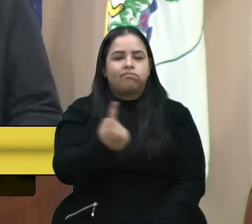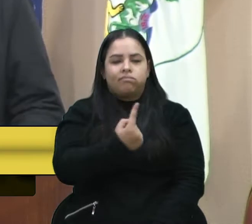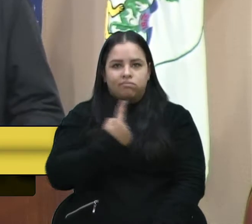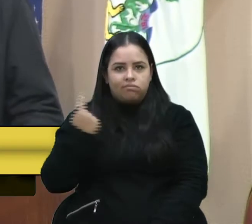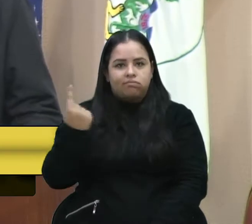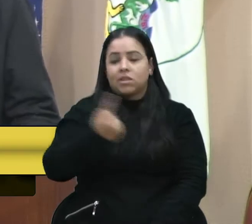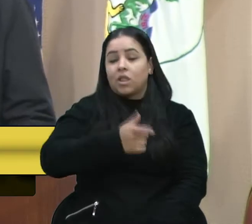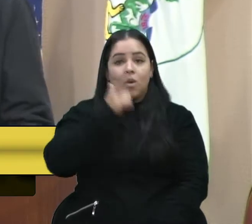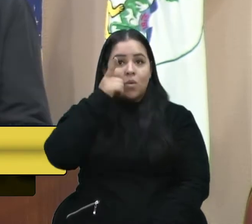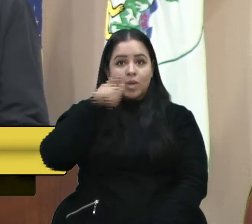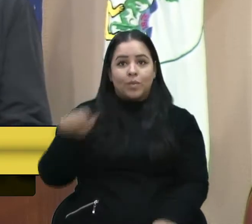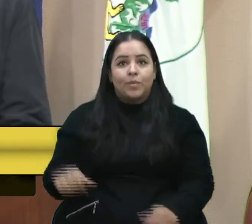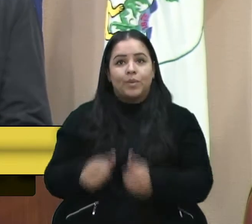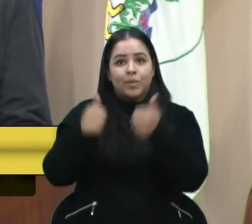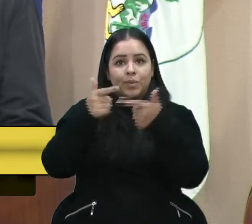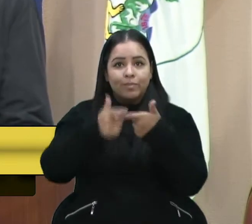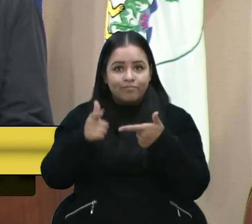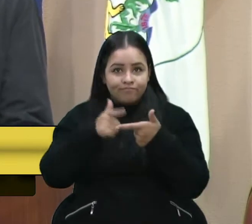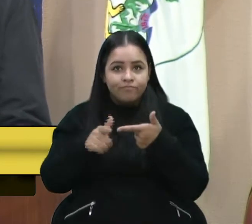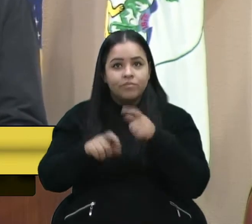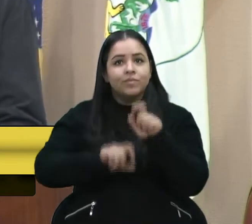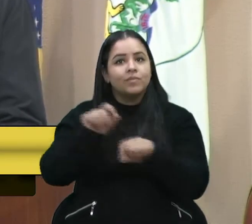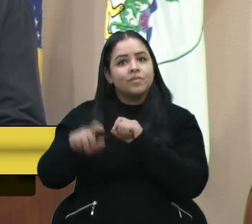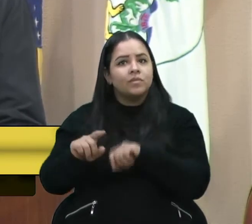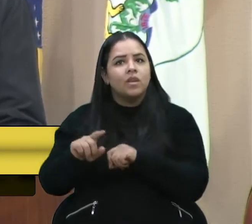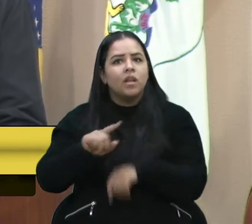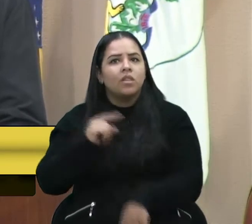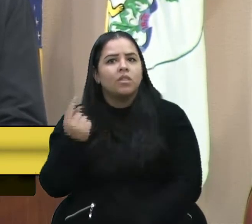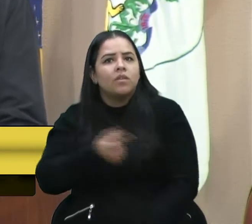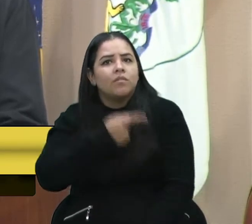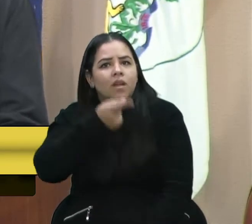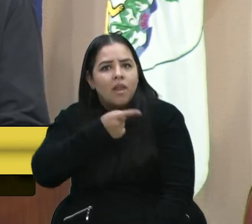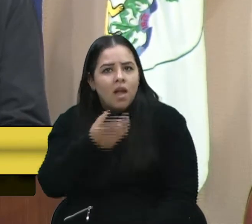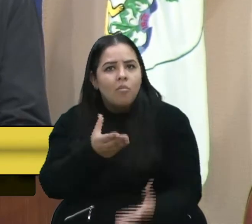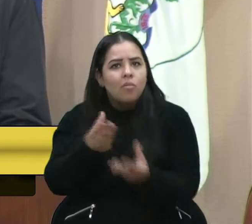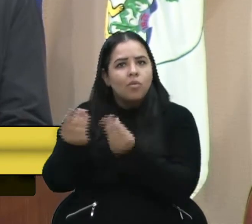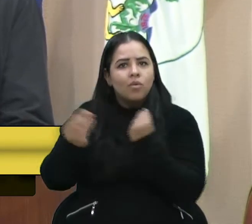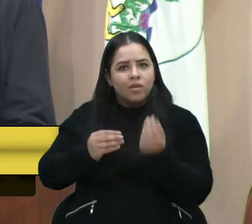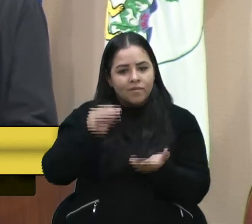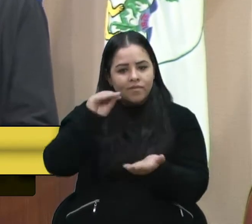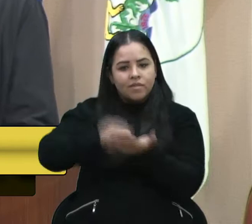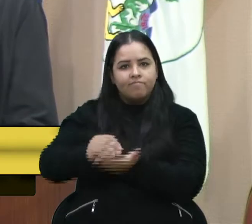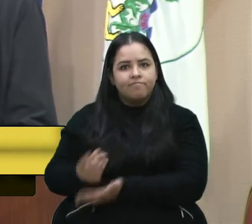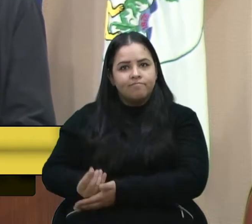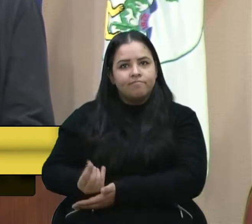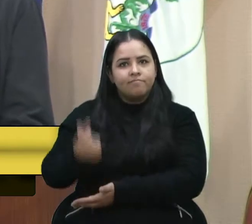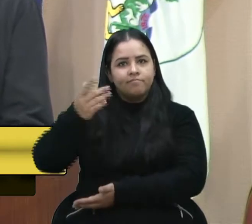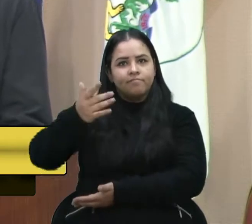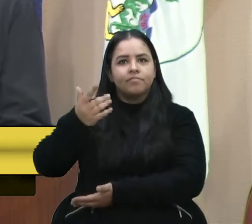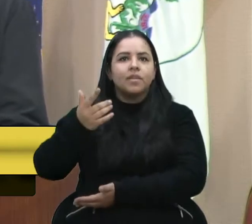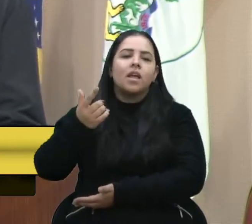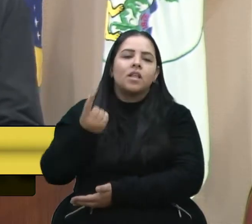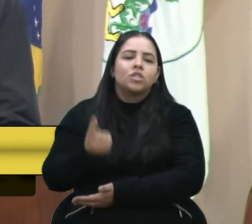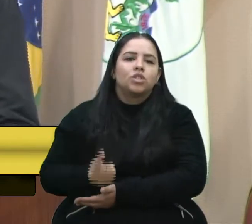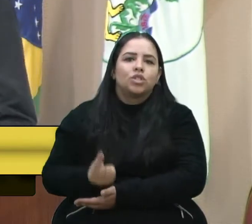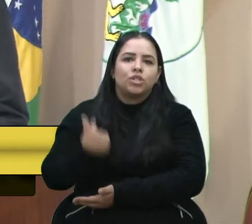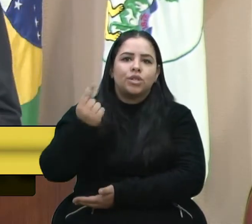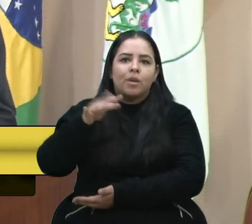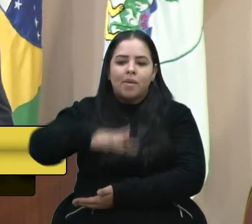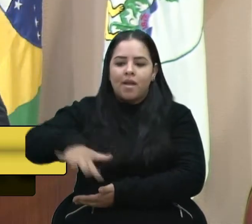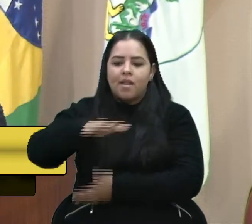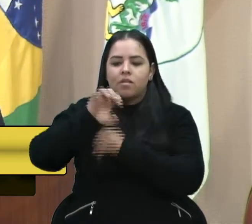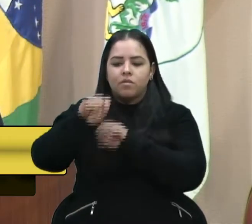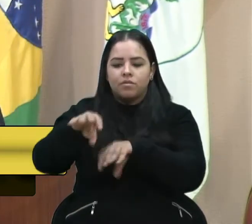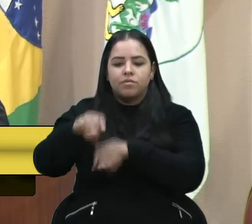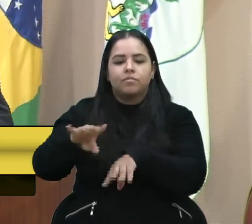problema, né? Então, uma das coisas que se diz muito no nosso país é que falta dinheiro para a educação, né? Quando a gente